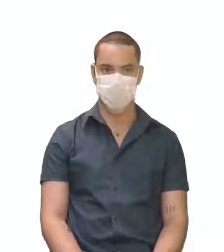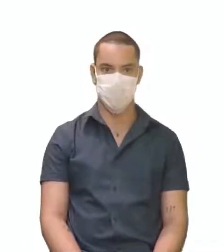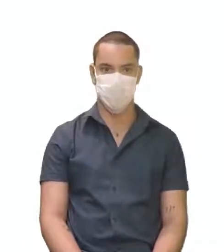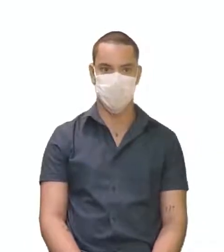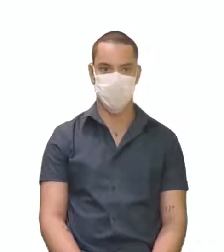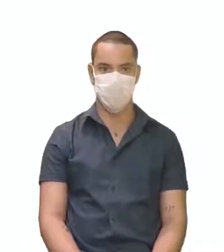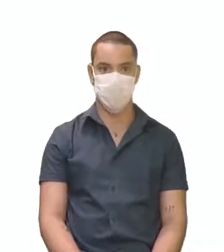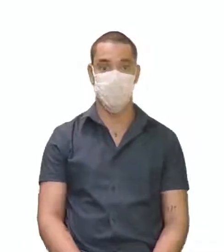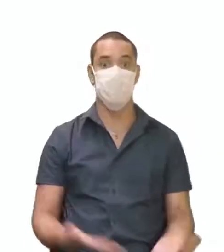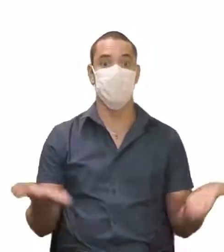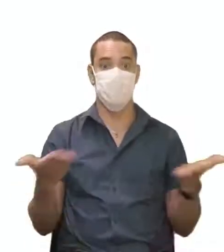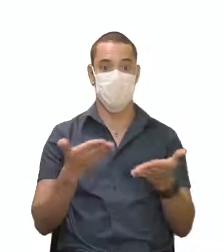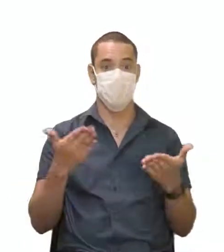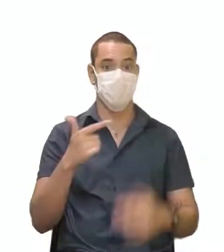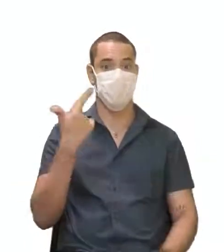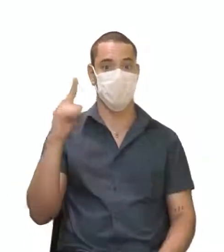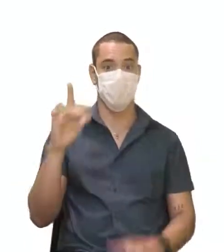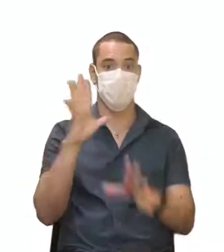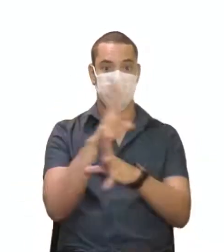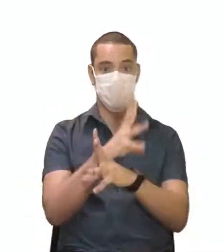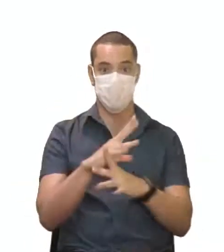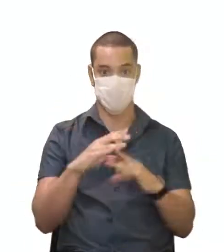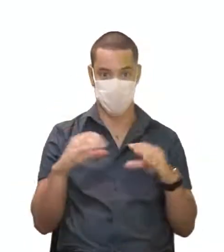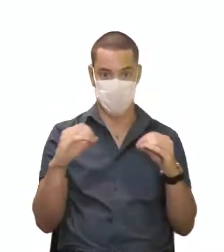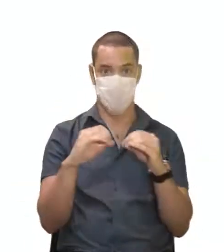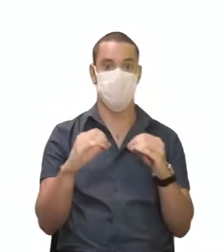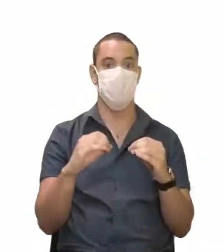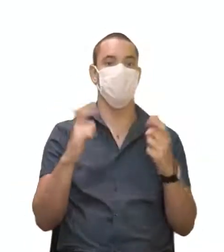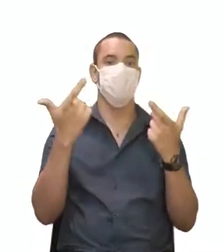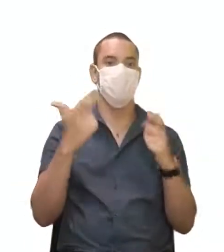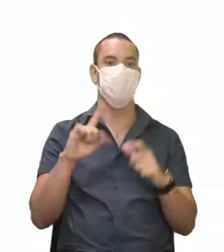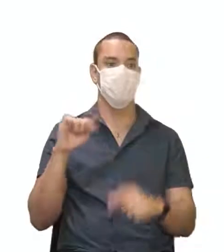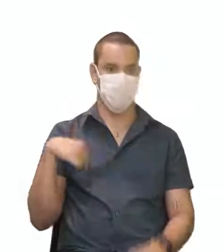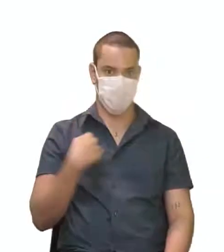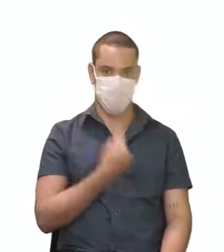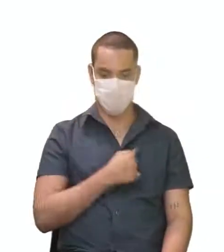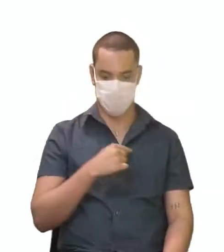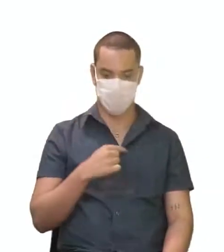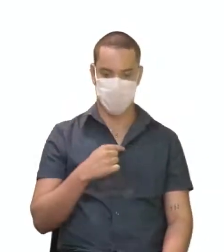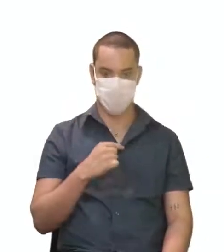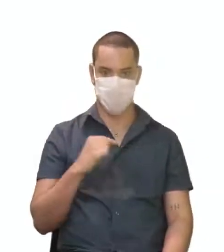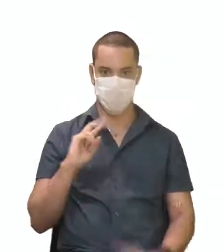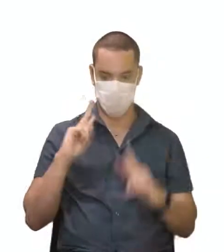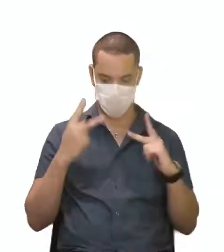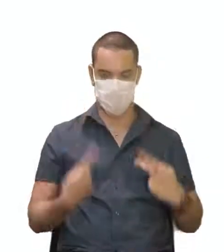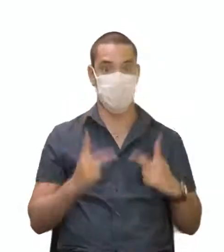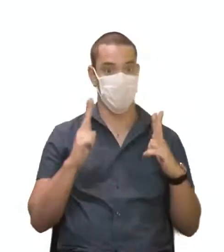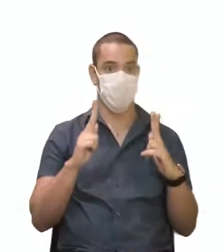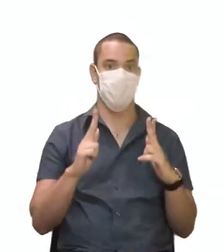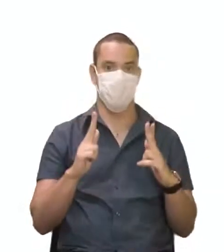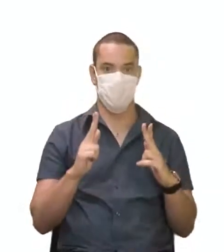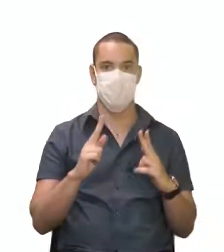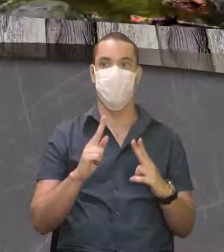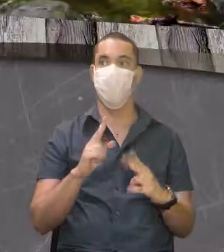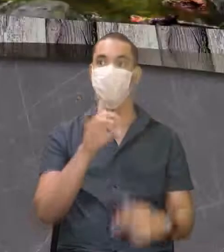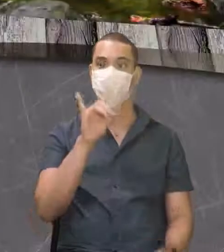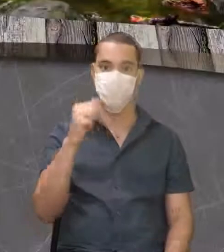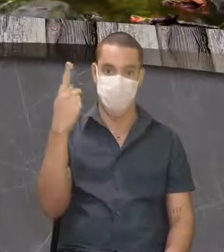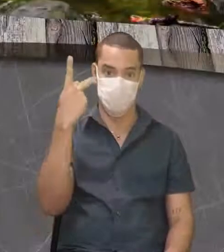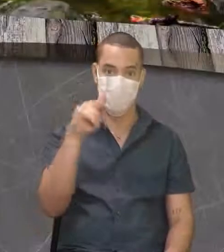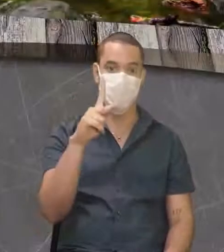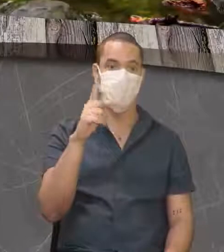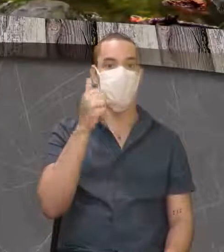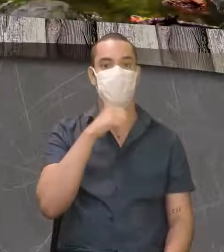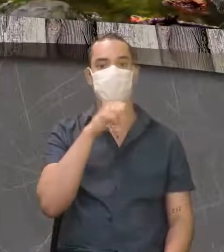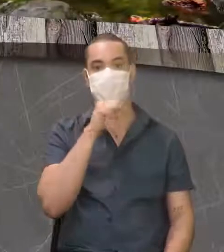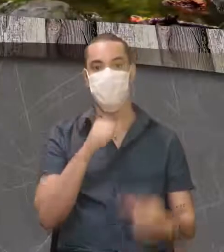Agora nós vamos entrar no processo de meiose, onde nós somos fruto desse processo, certo? Um dia, seu pai e sua